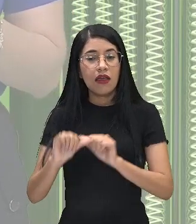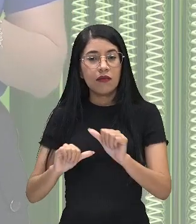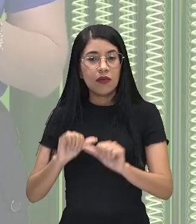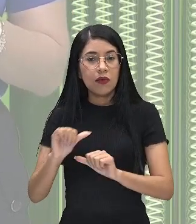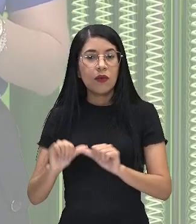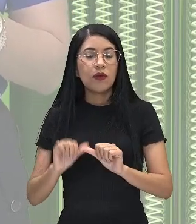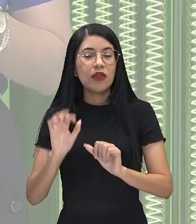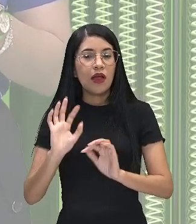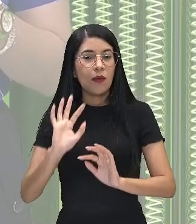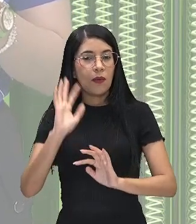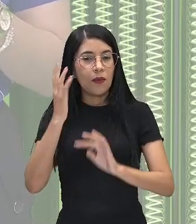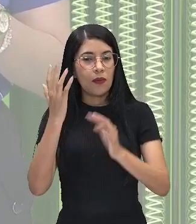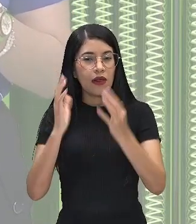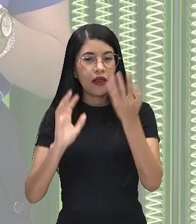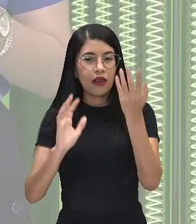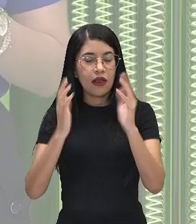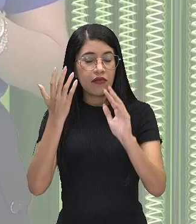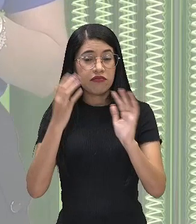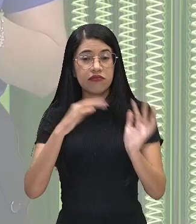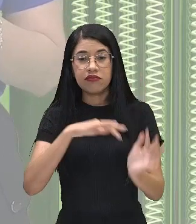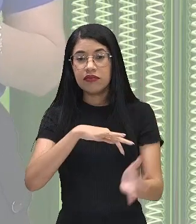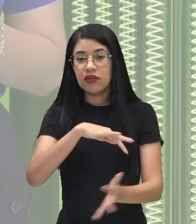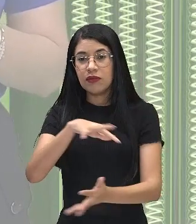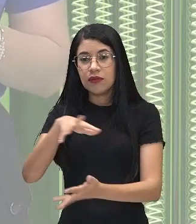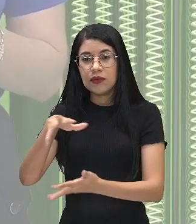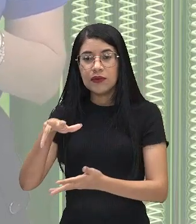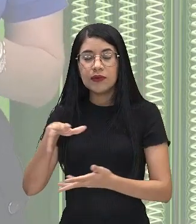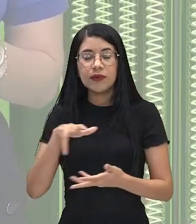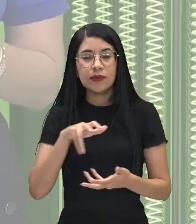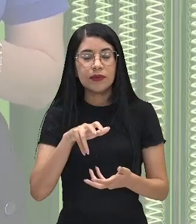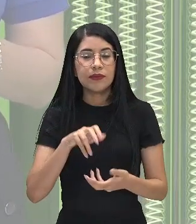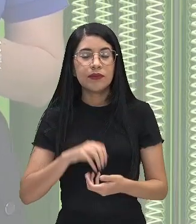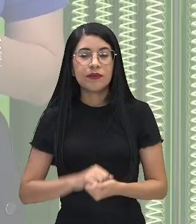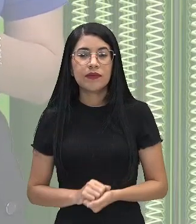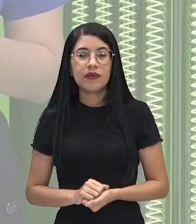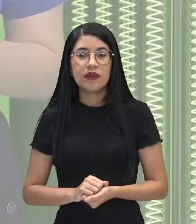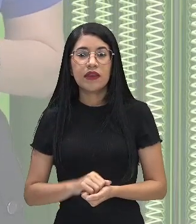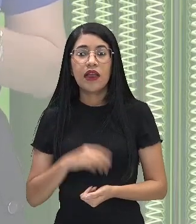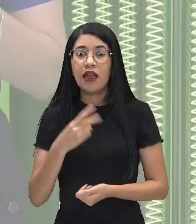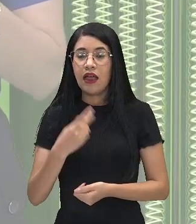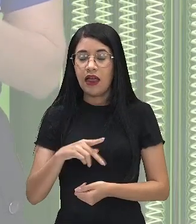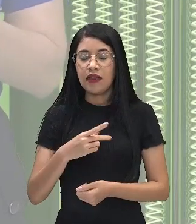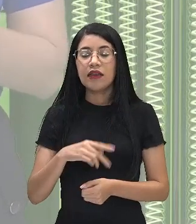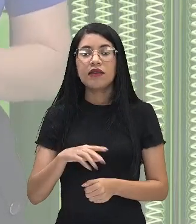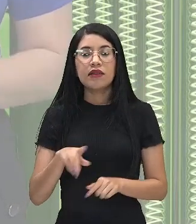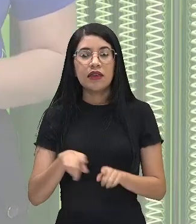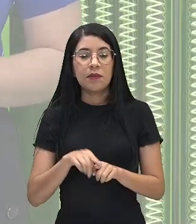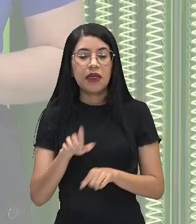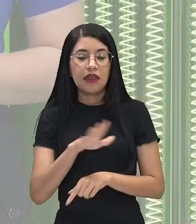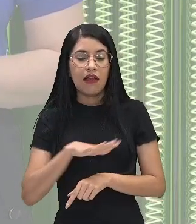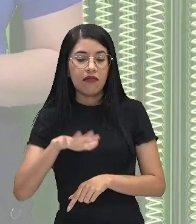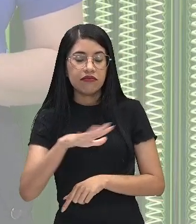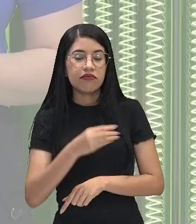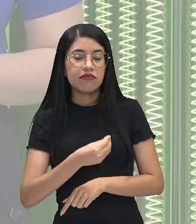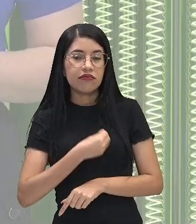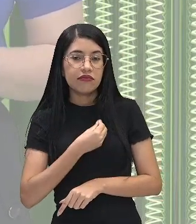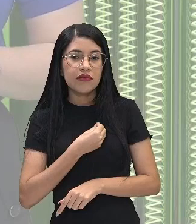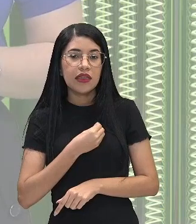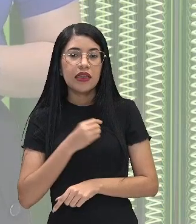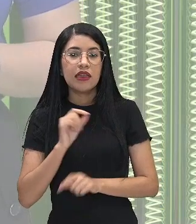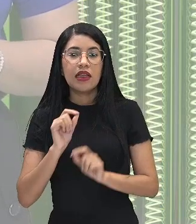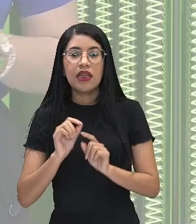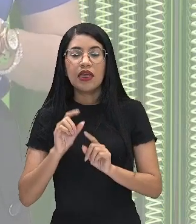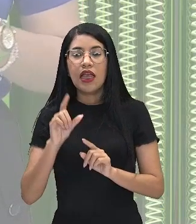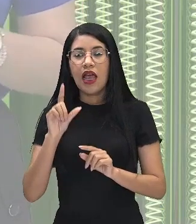do clima global, certo? E aqui na nossa região, a gente tem o quê? Redução